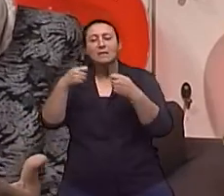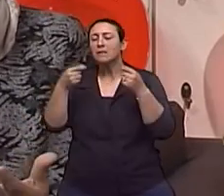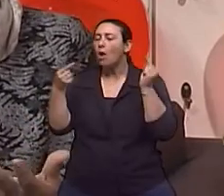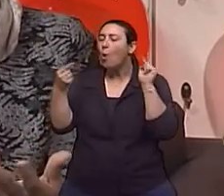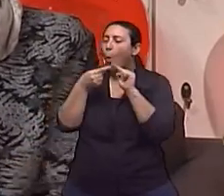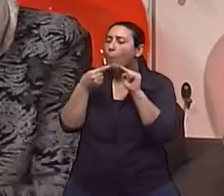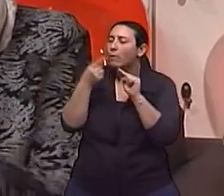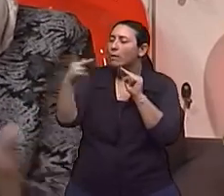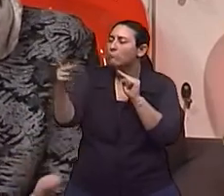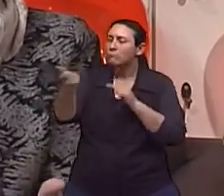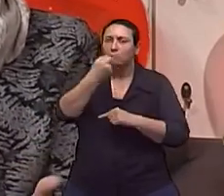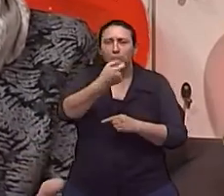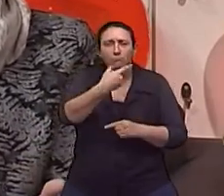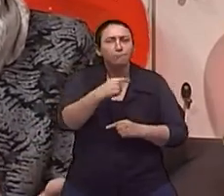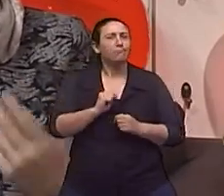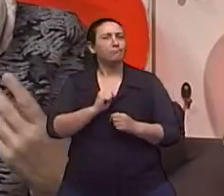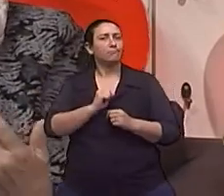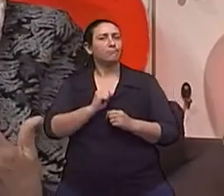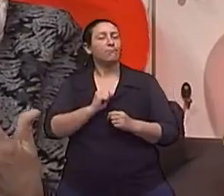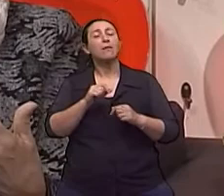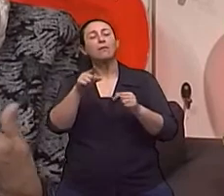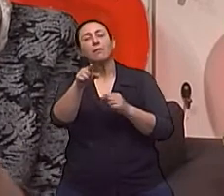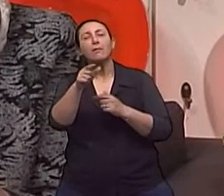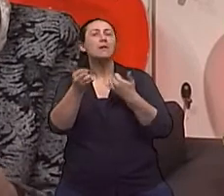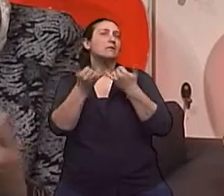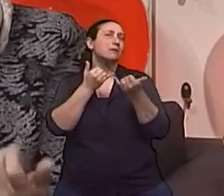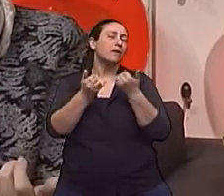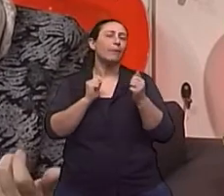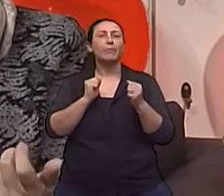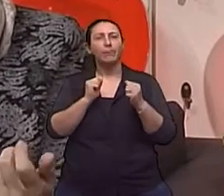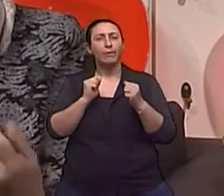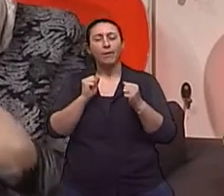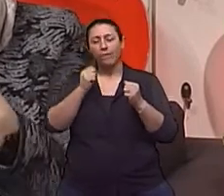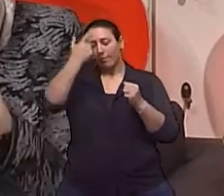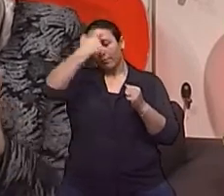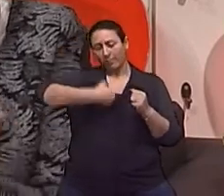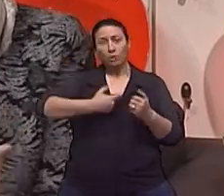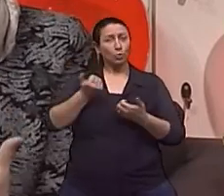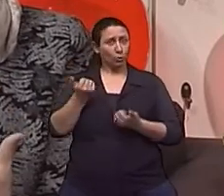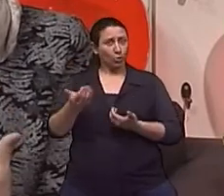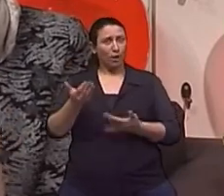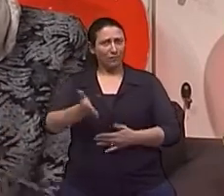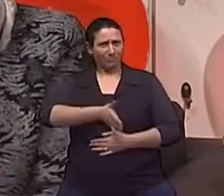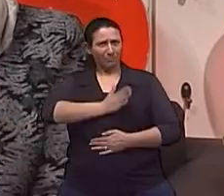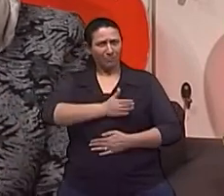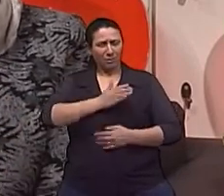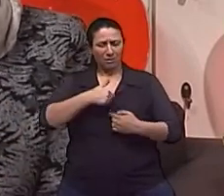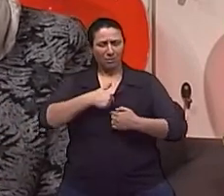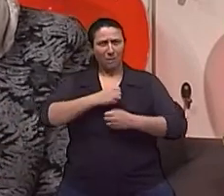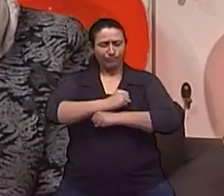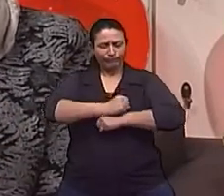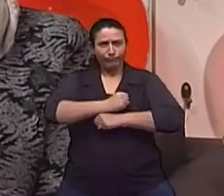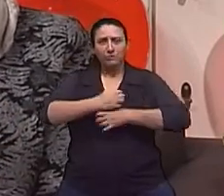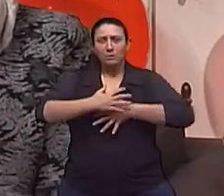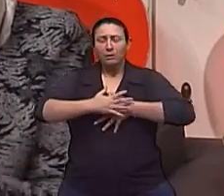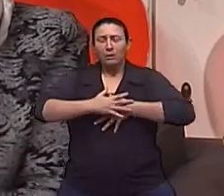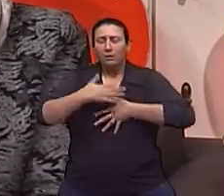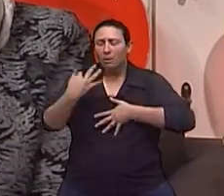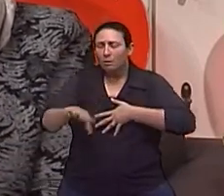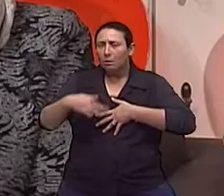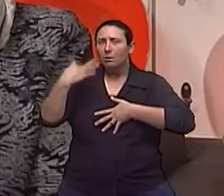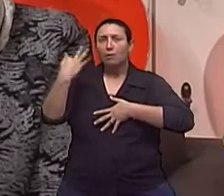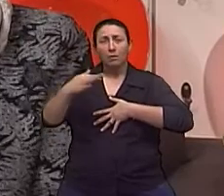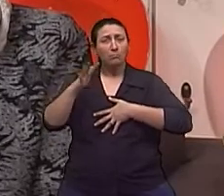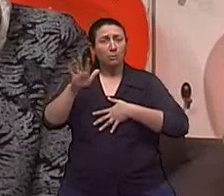o diagnóstico das doenças vai ter que mudar porque por exemplo infarto no jovem é terrível que todo mundo sabe que ele está enfartando